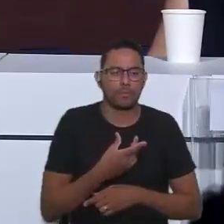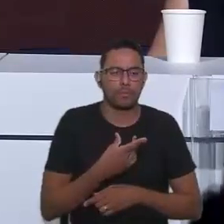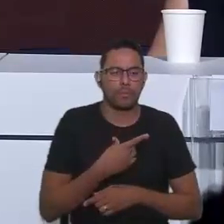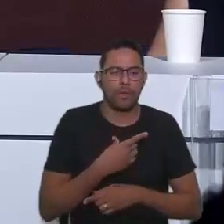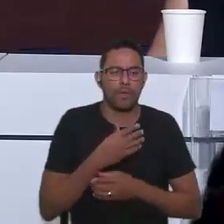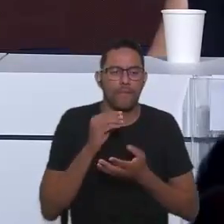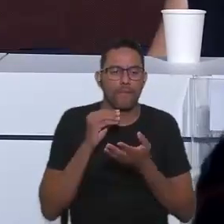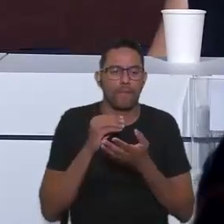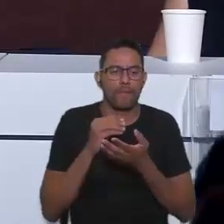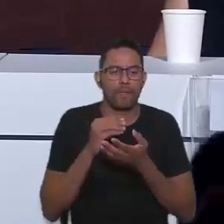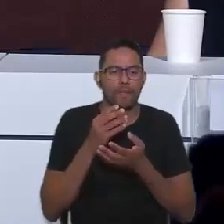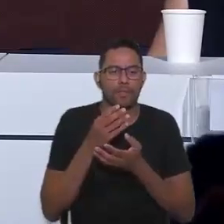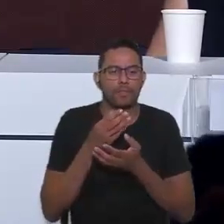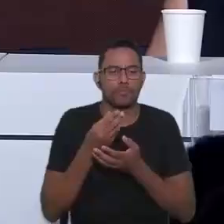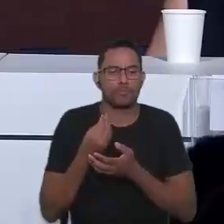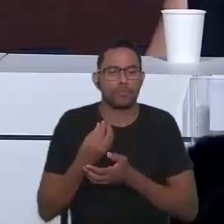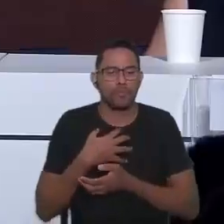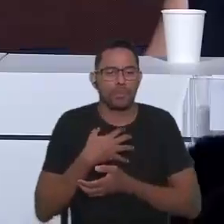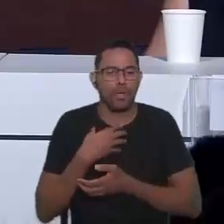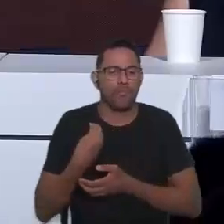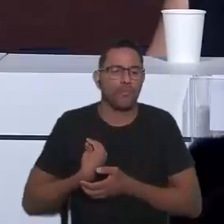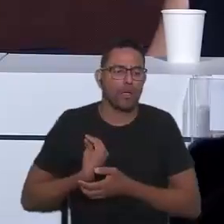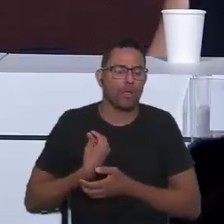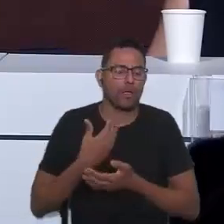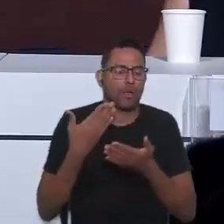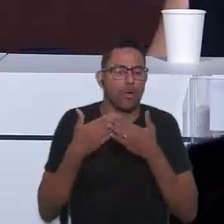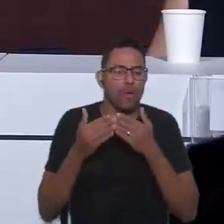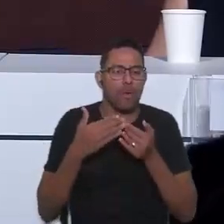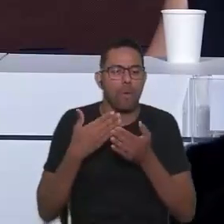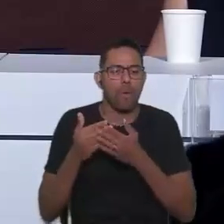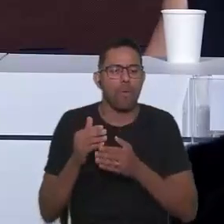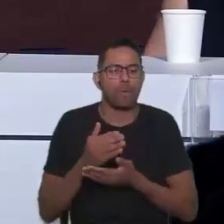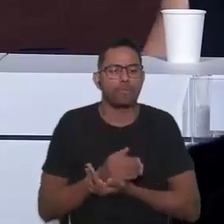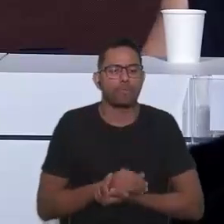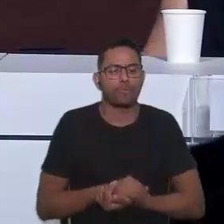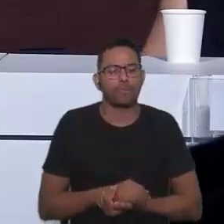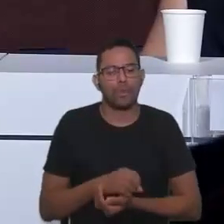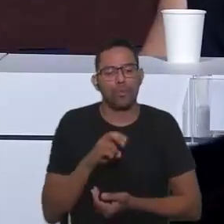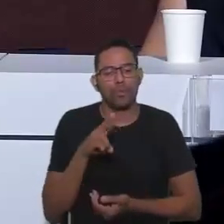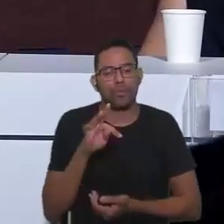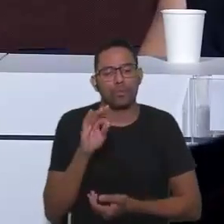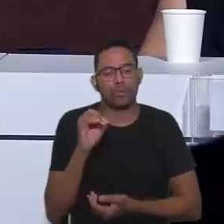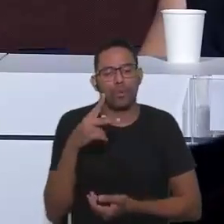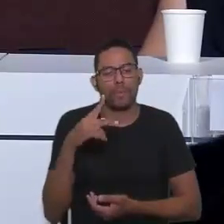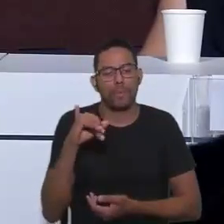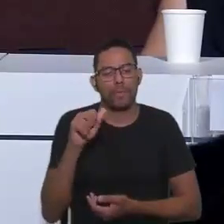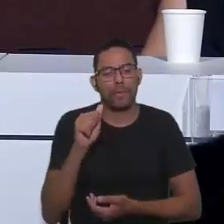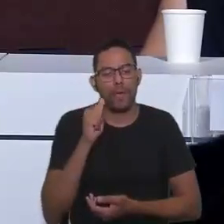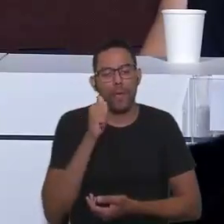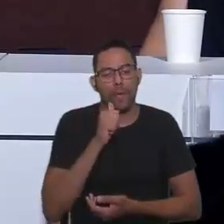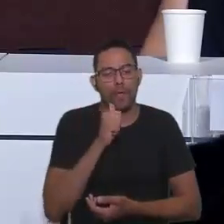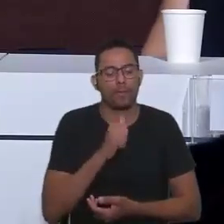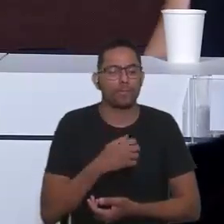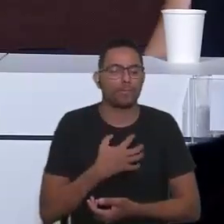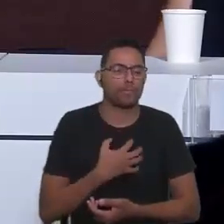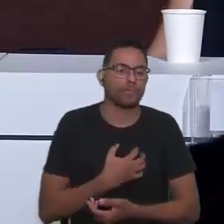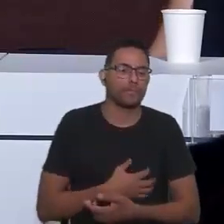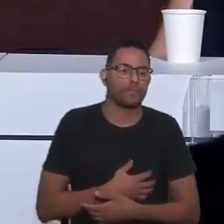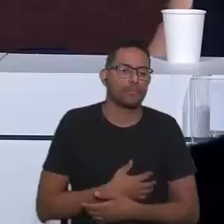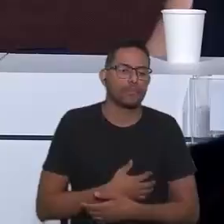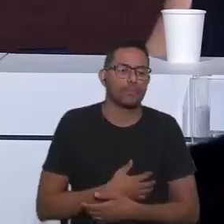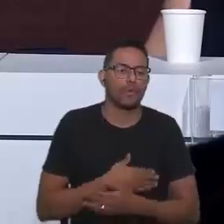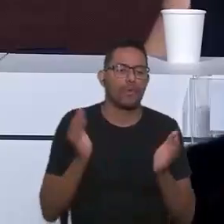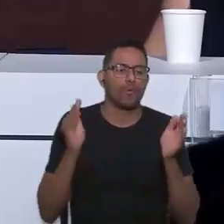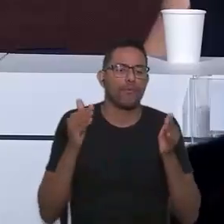estivessem ausentes de um sentido de vida, de uma utopia qualquer. E a utopia nas mulheres, no sentido